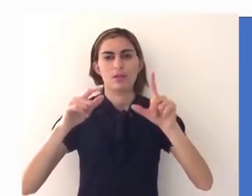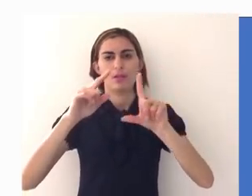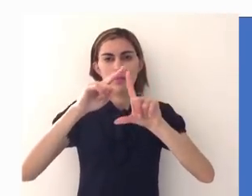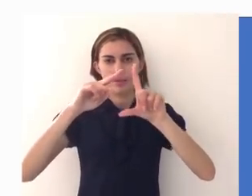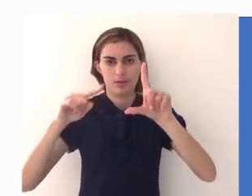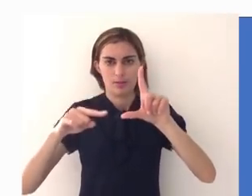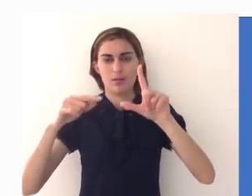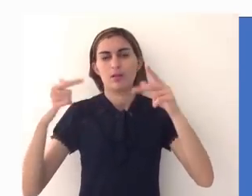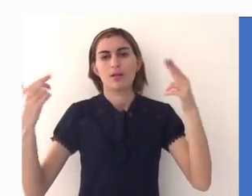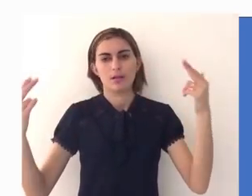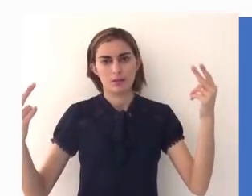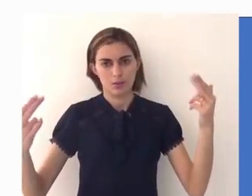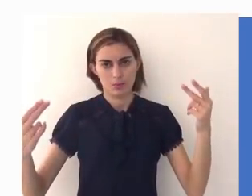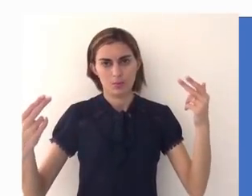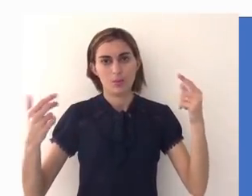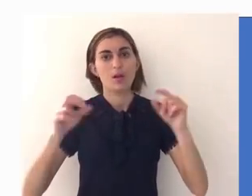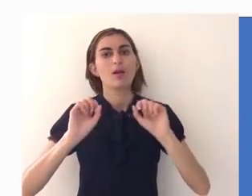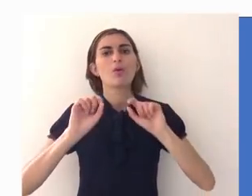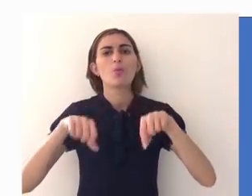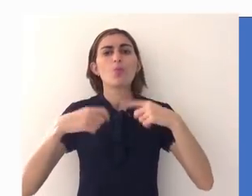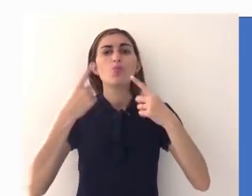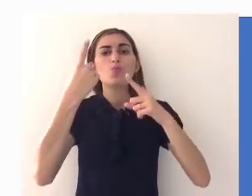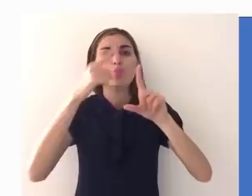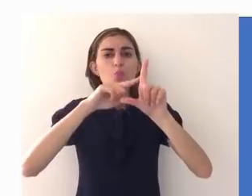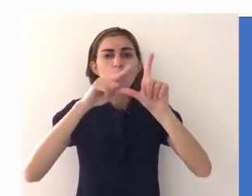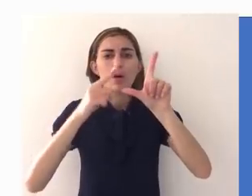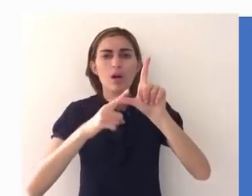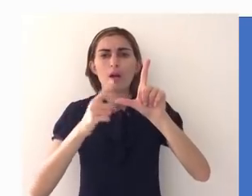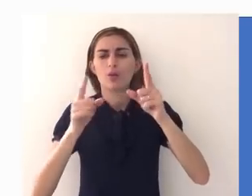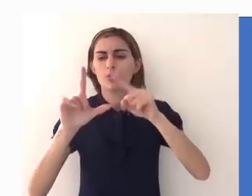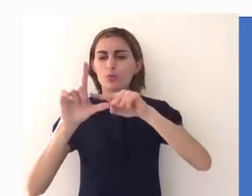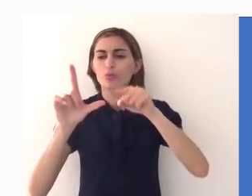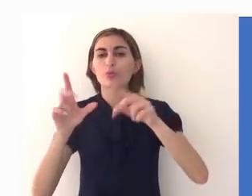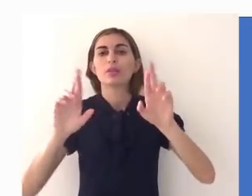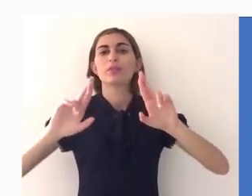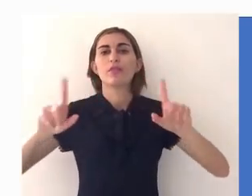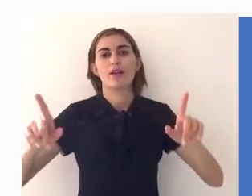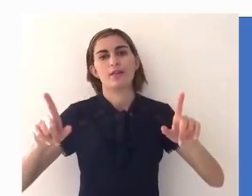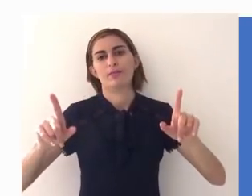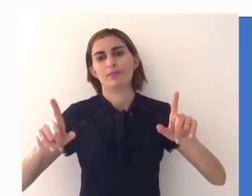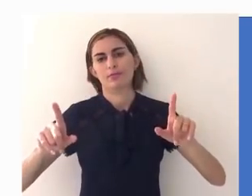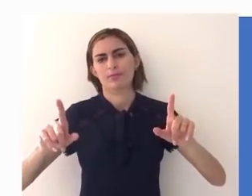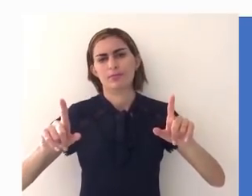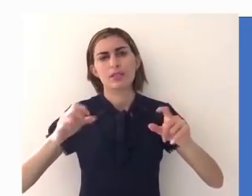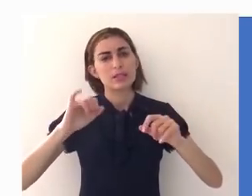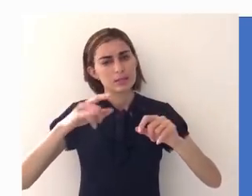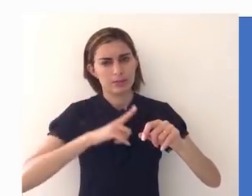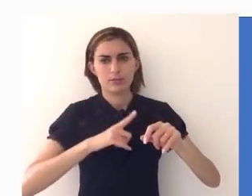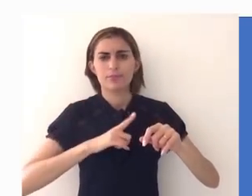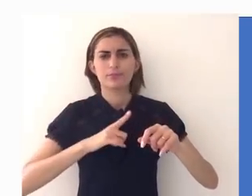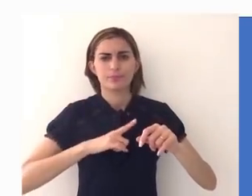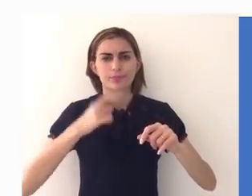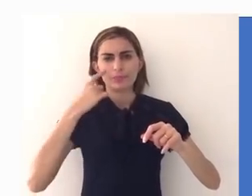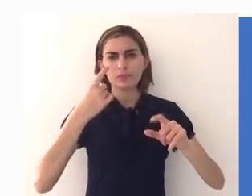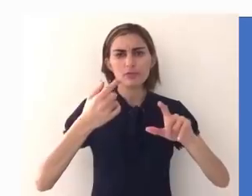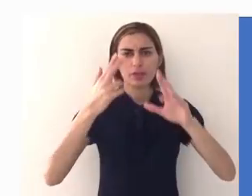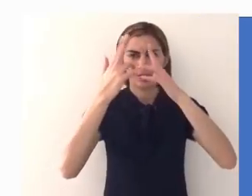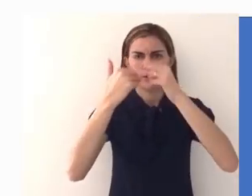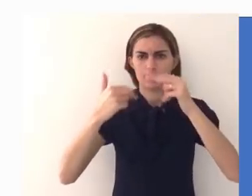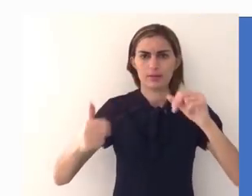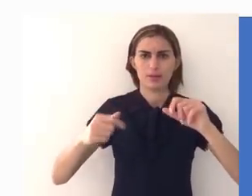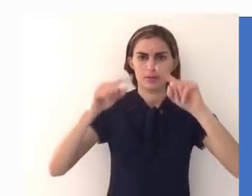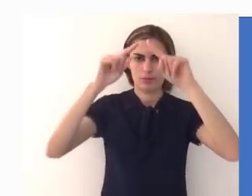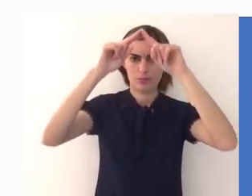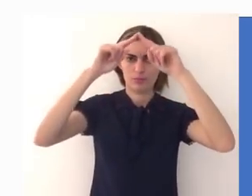igual, de mesma medida do outro, e o ângulo oposto a esse lado. Então, se você tiver, como você vê na sua